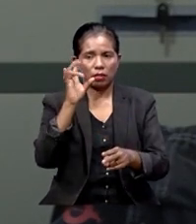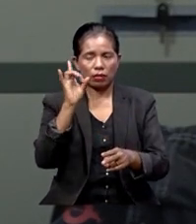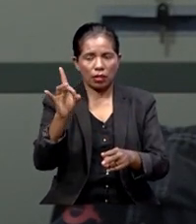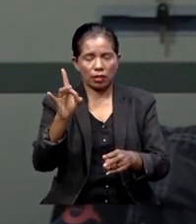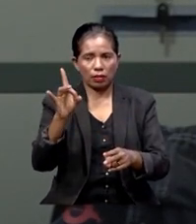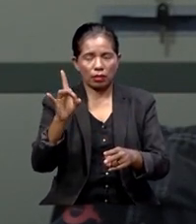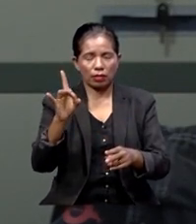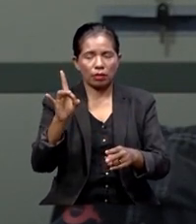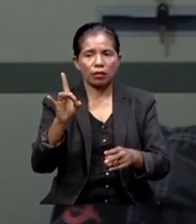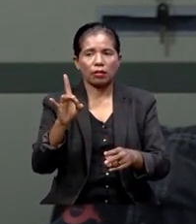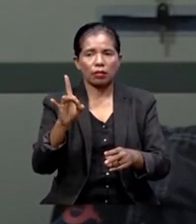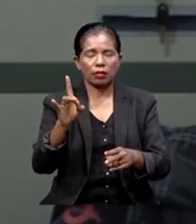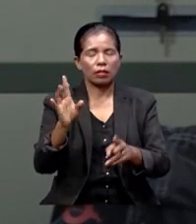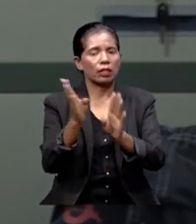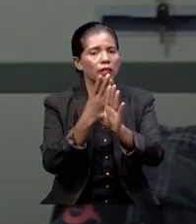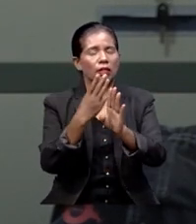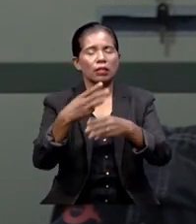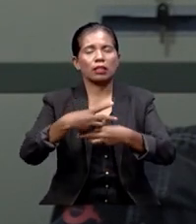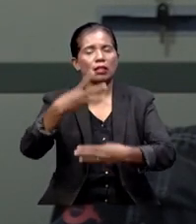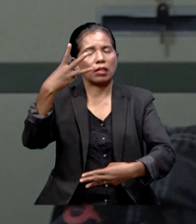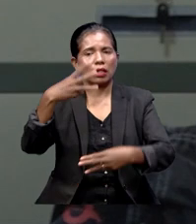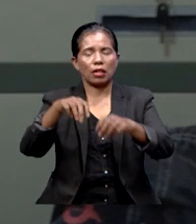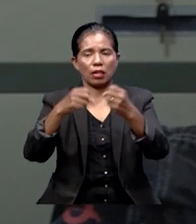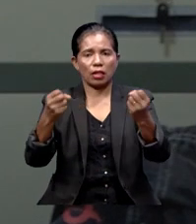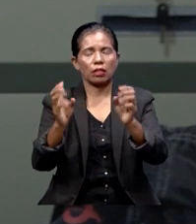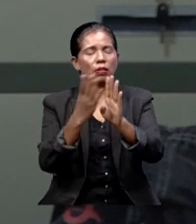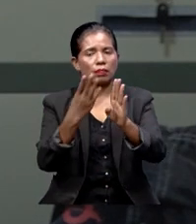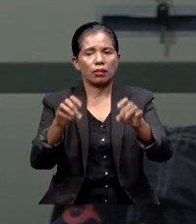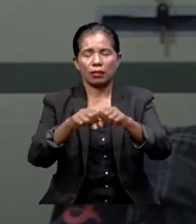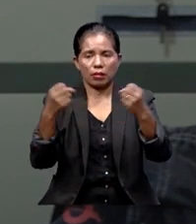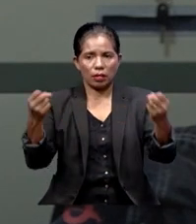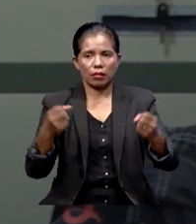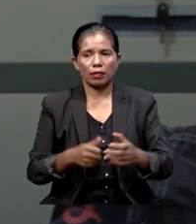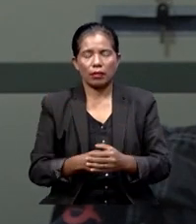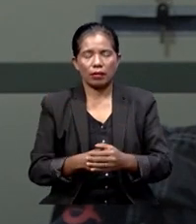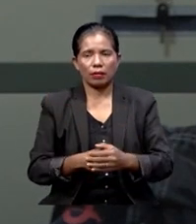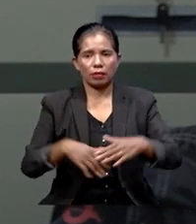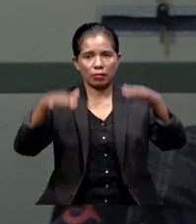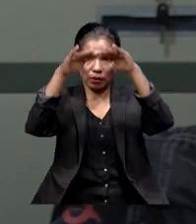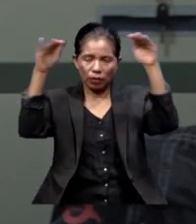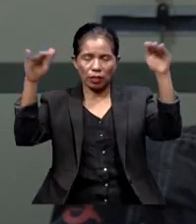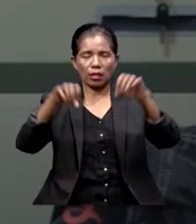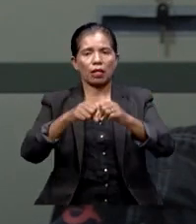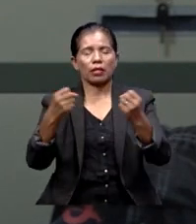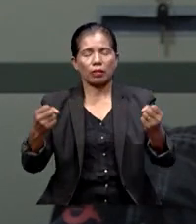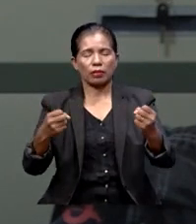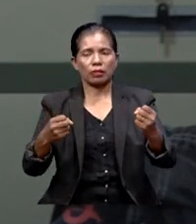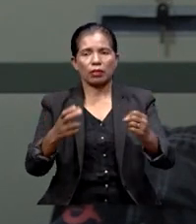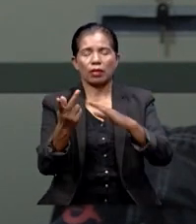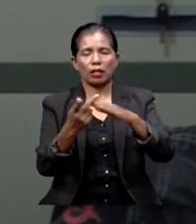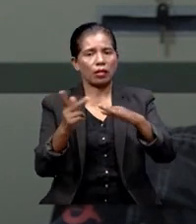zanelal balu la iha odo matan mos la dia hotu plafon atoto kalen dorok te